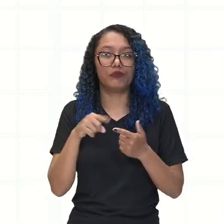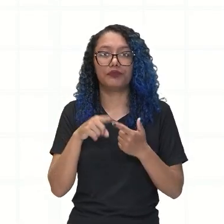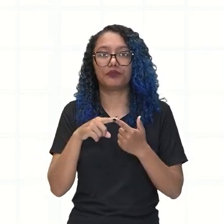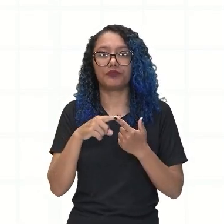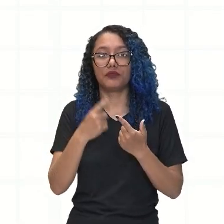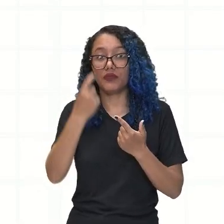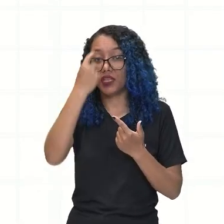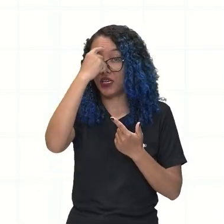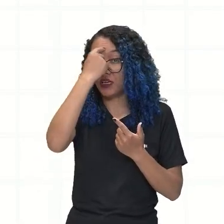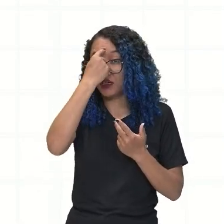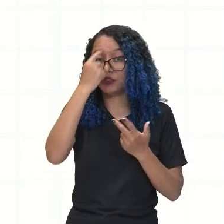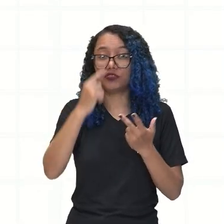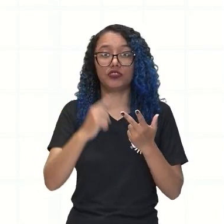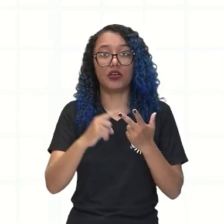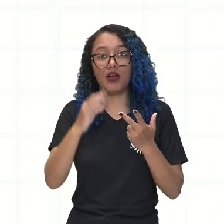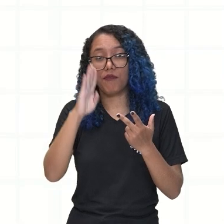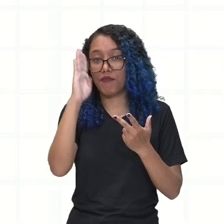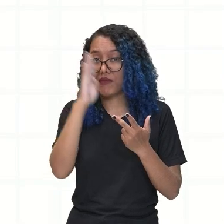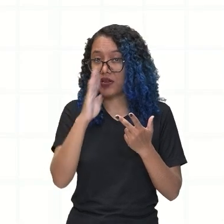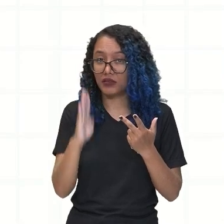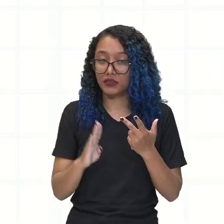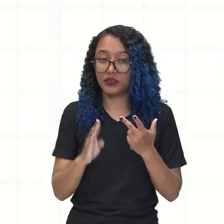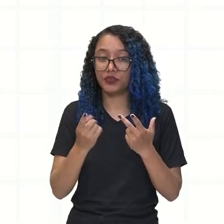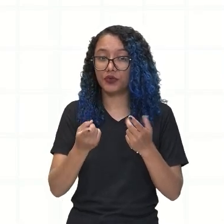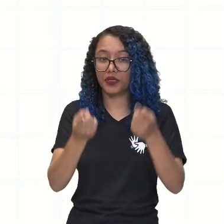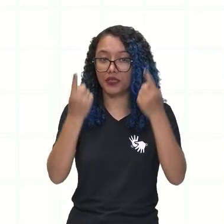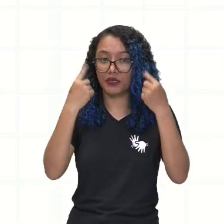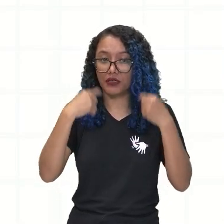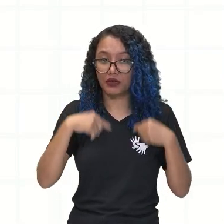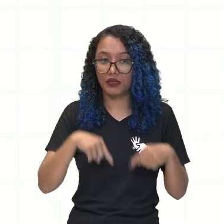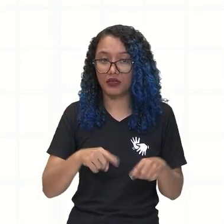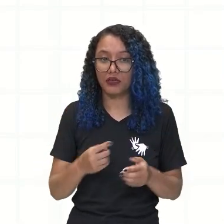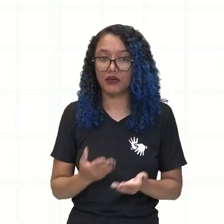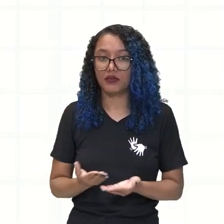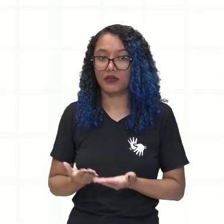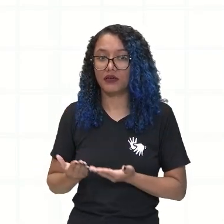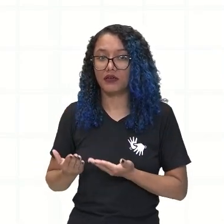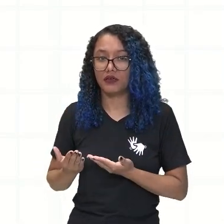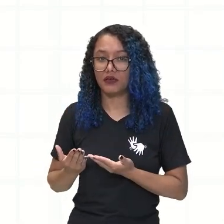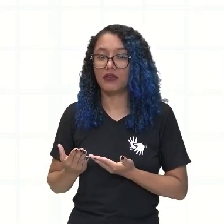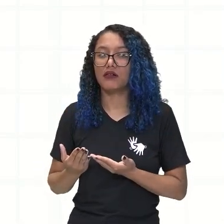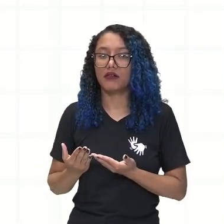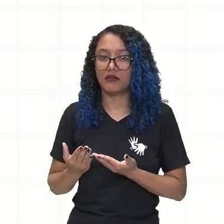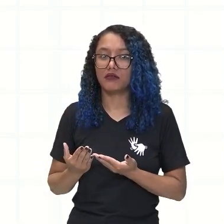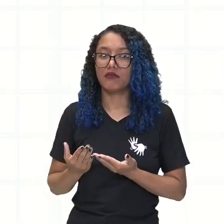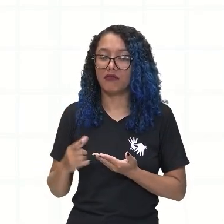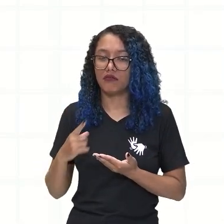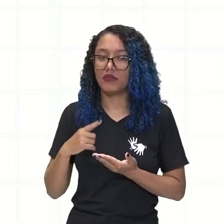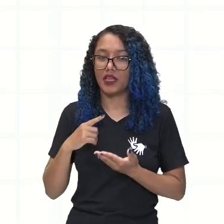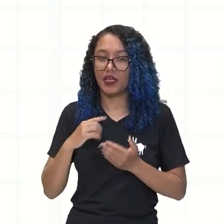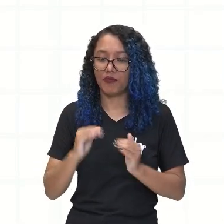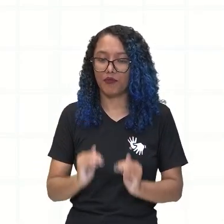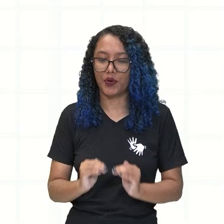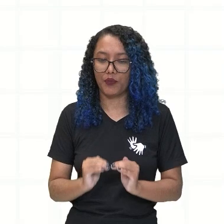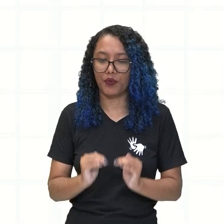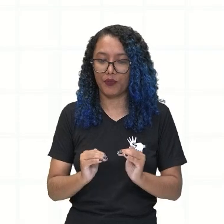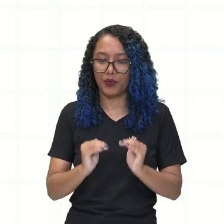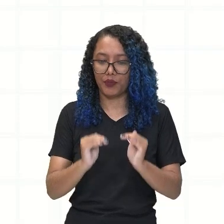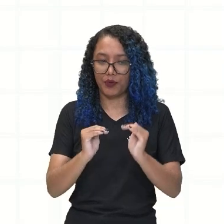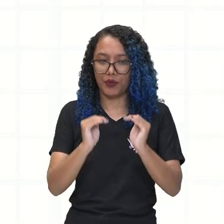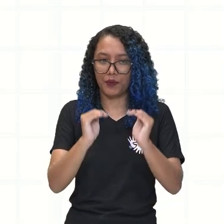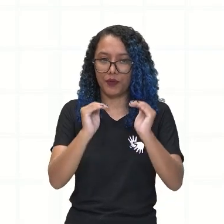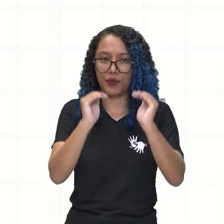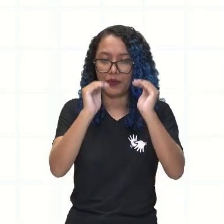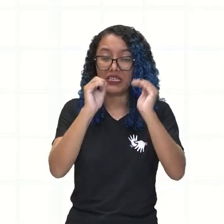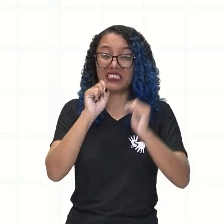E temos dos menores casos, aqui embaixo, olha, aos maiores. Então já sabemos aqui, se formos analisar